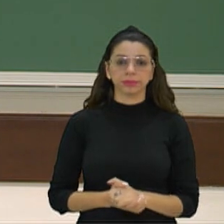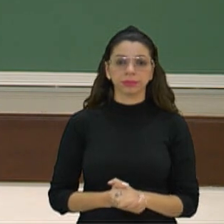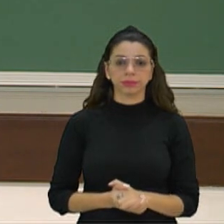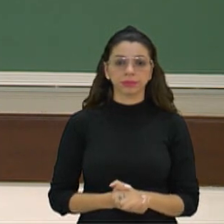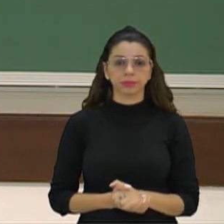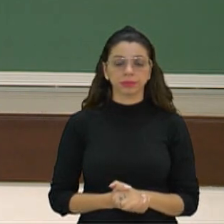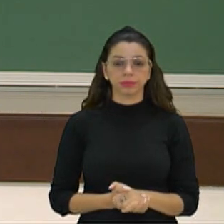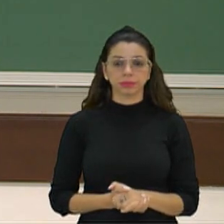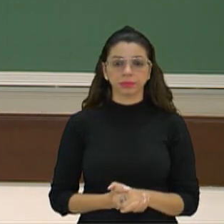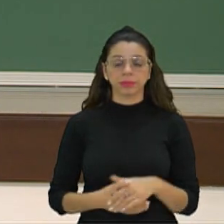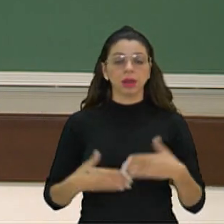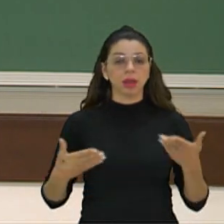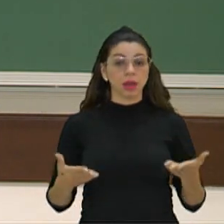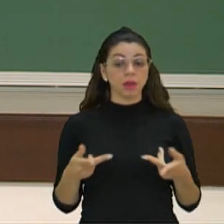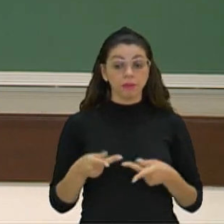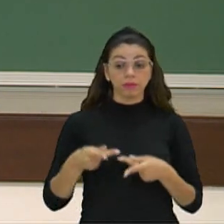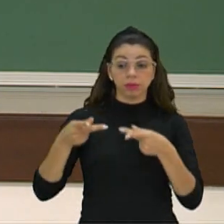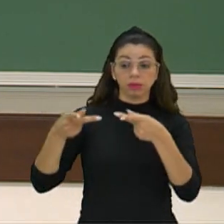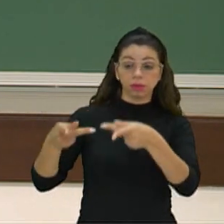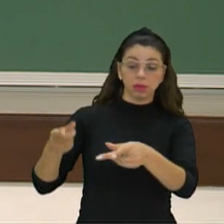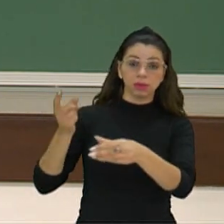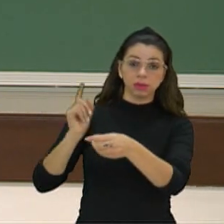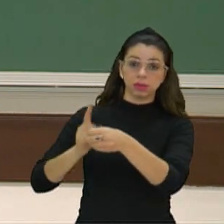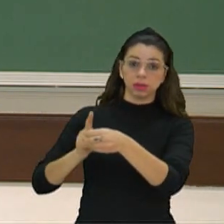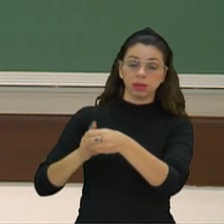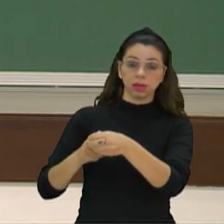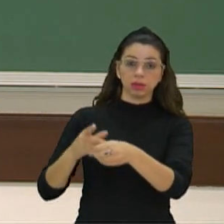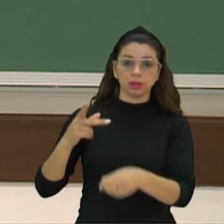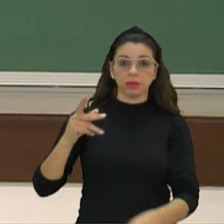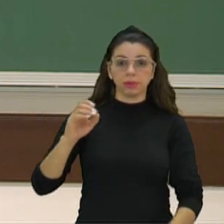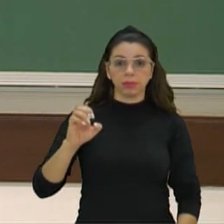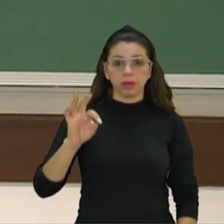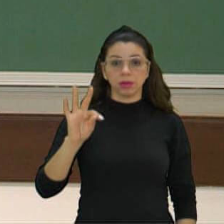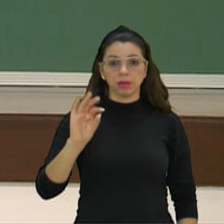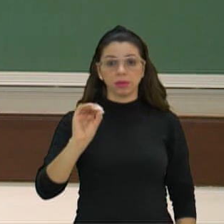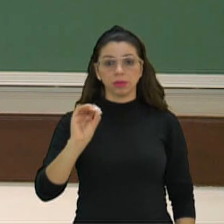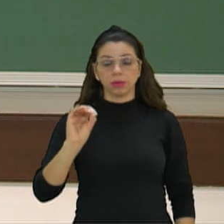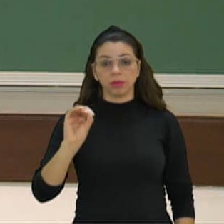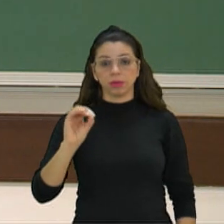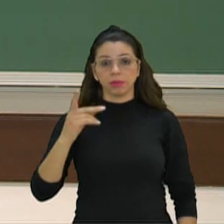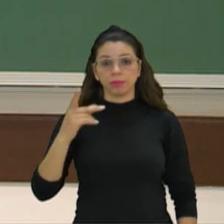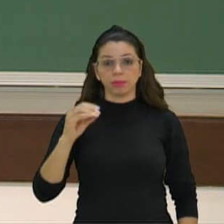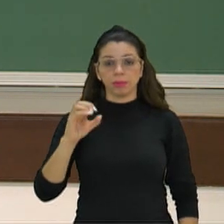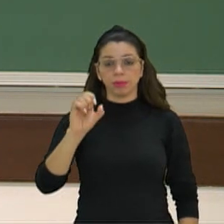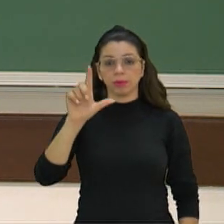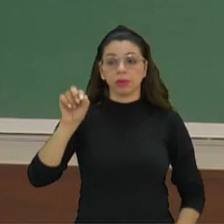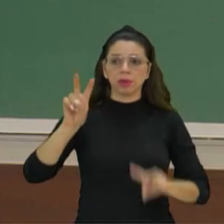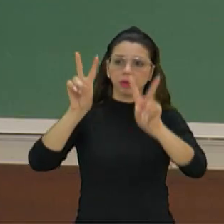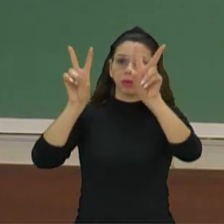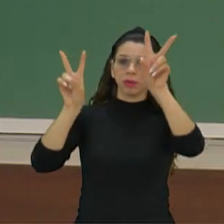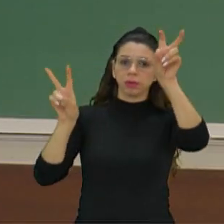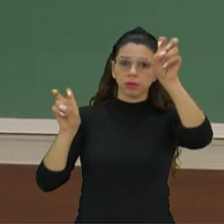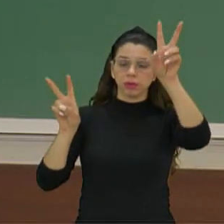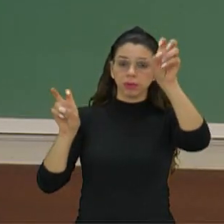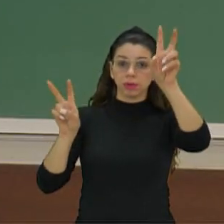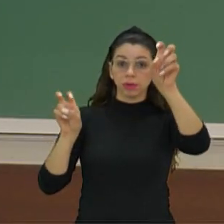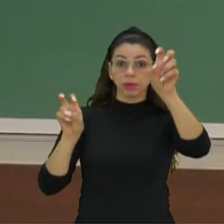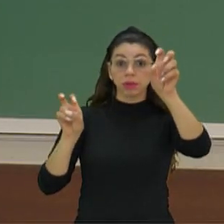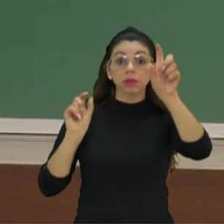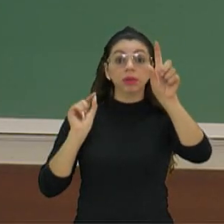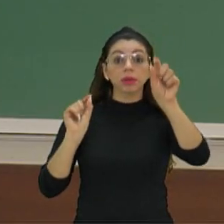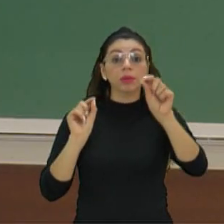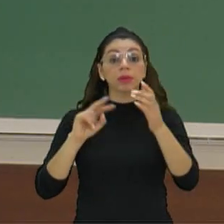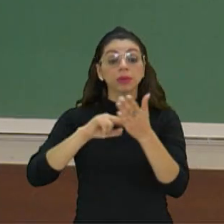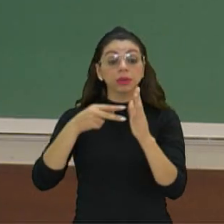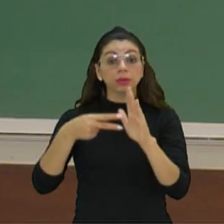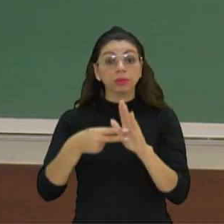John said, eu visitarei Petrópolis. Repare que aqui está até entre aspas, tá vendo? Aqui está direto, a pessoa disse exatamente as